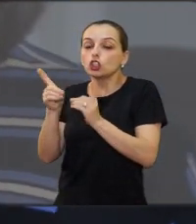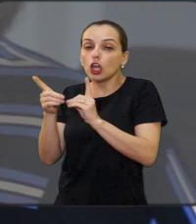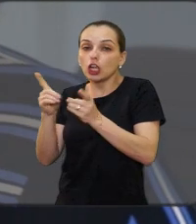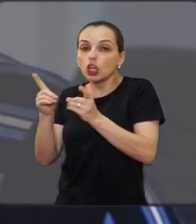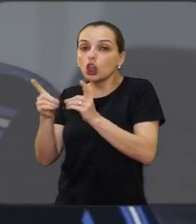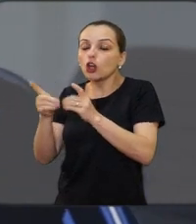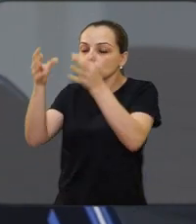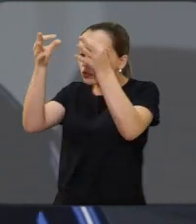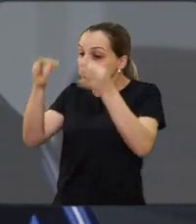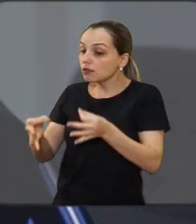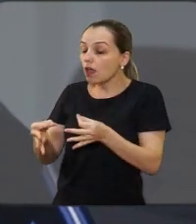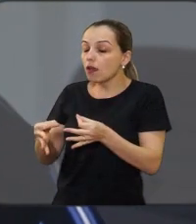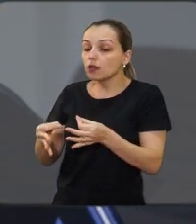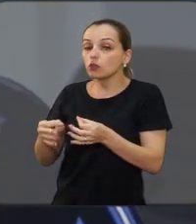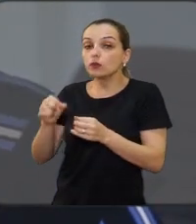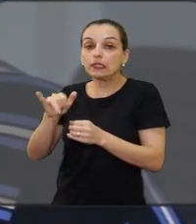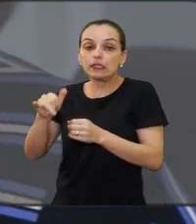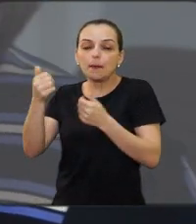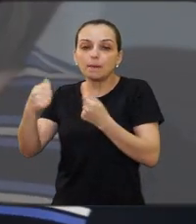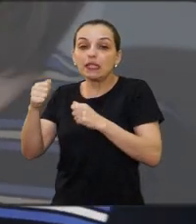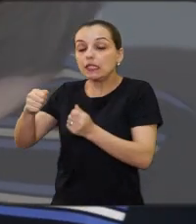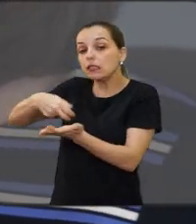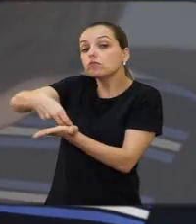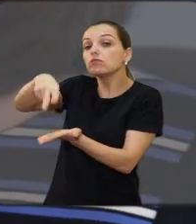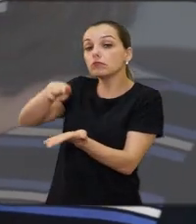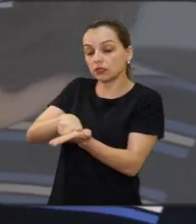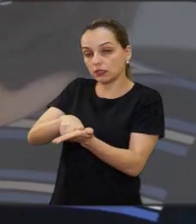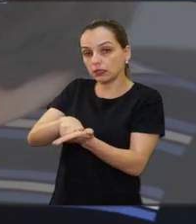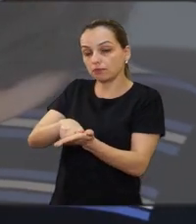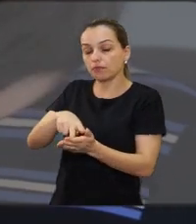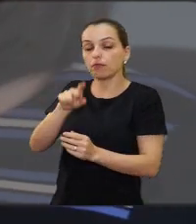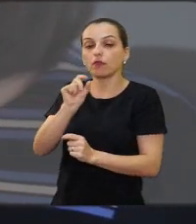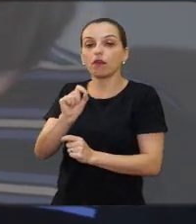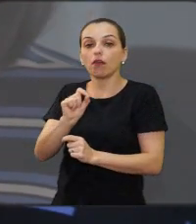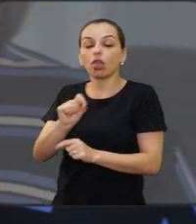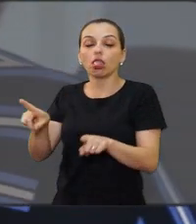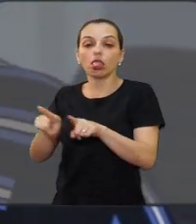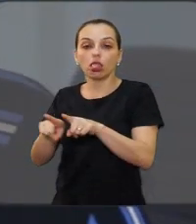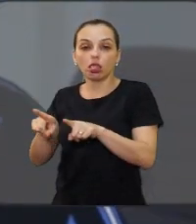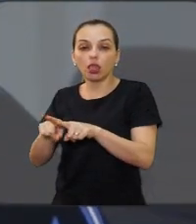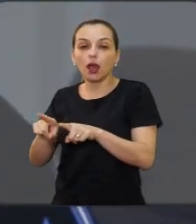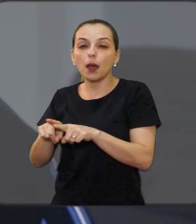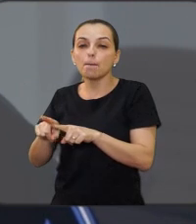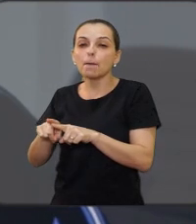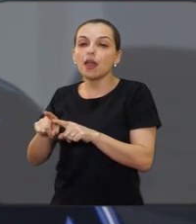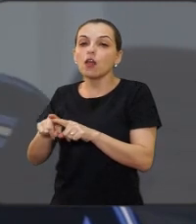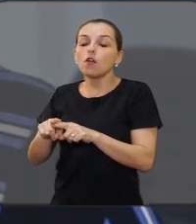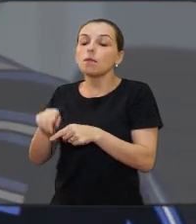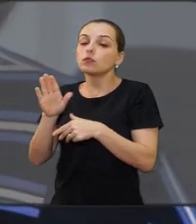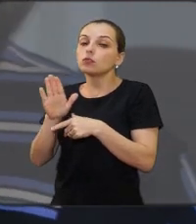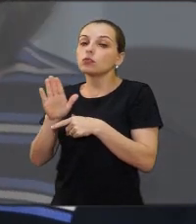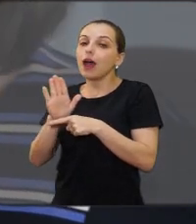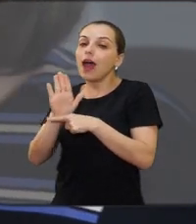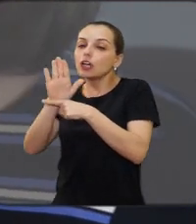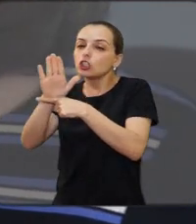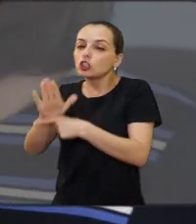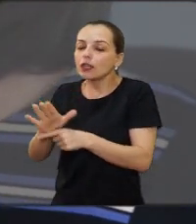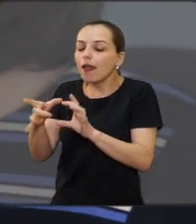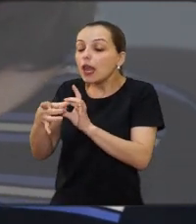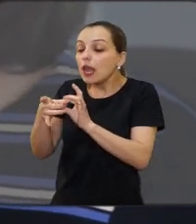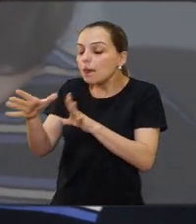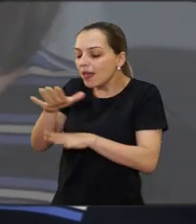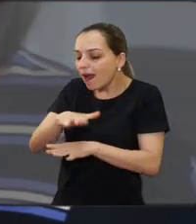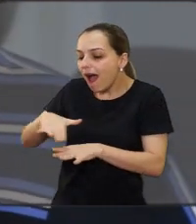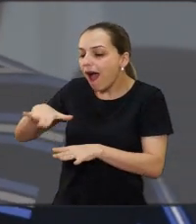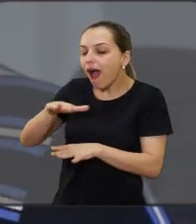ver a real necessidade, né, da internação. Então, para isso, também, nós vamos desafogar a Santa Casa, que recebe